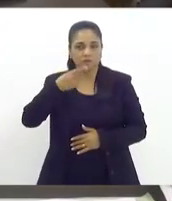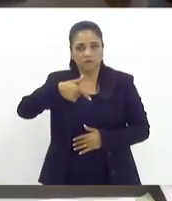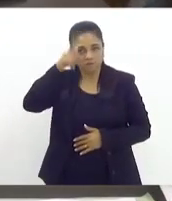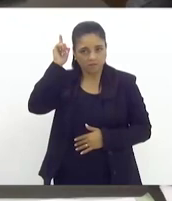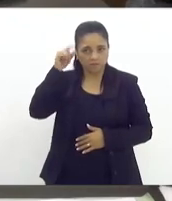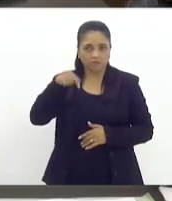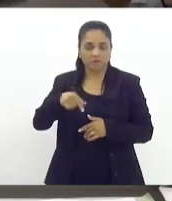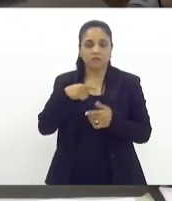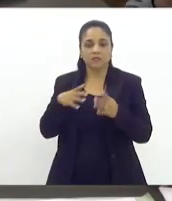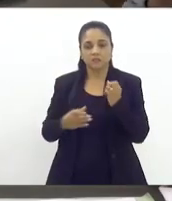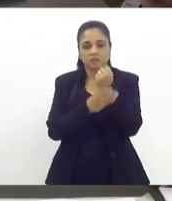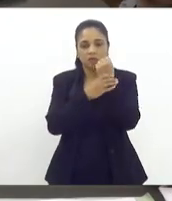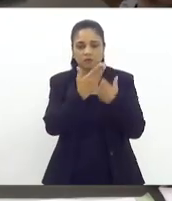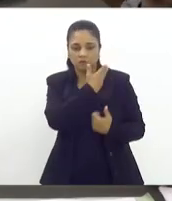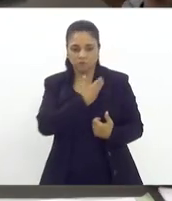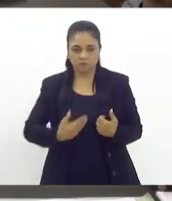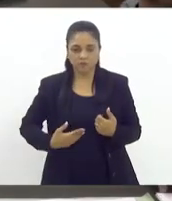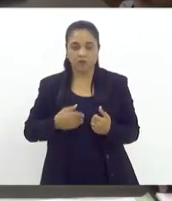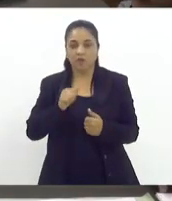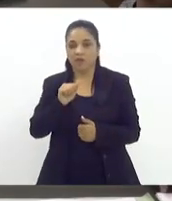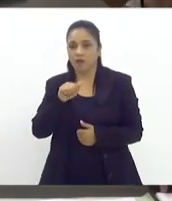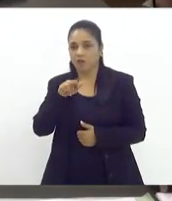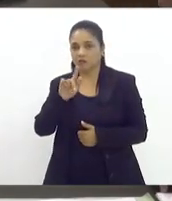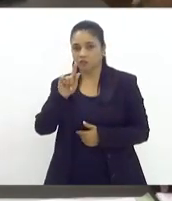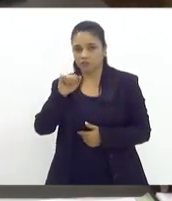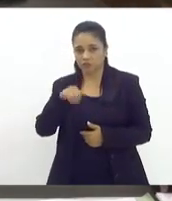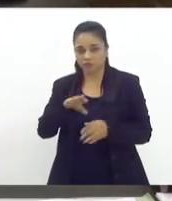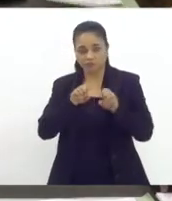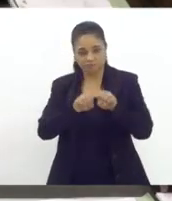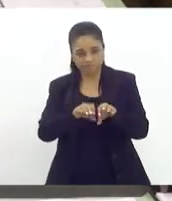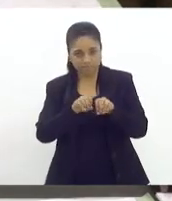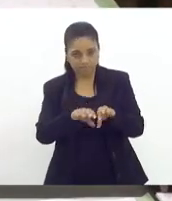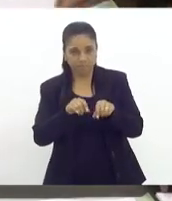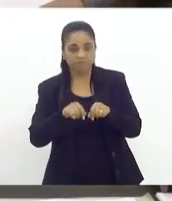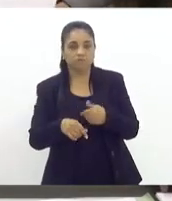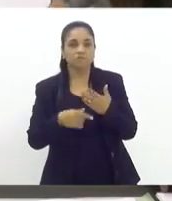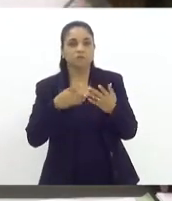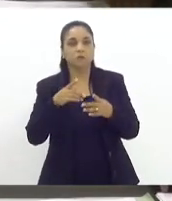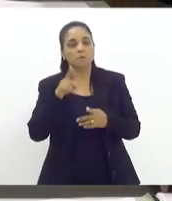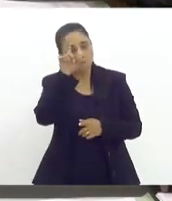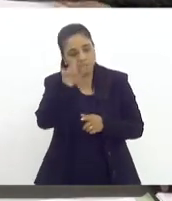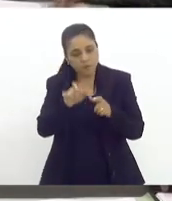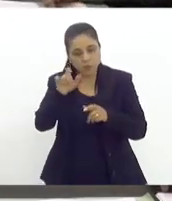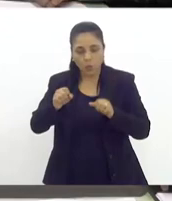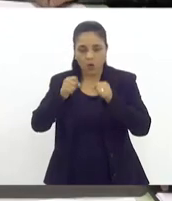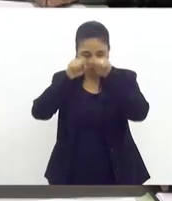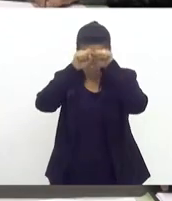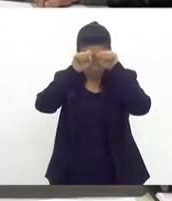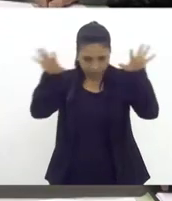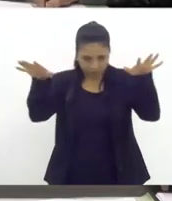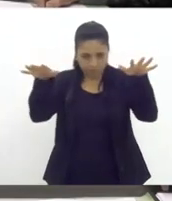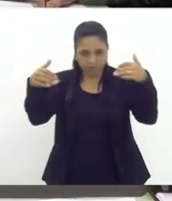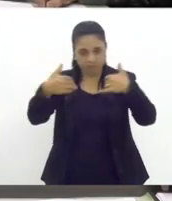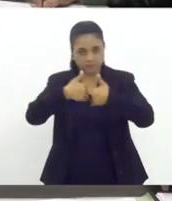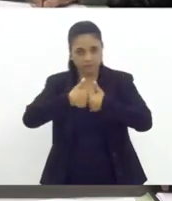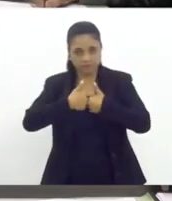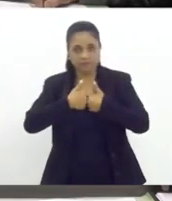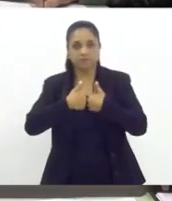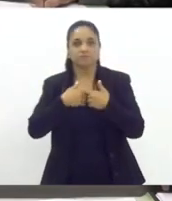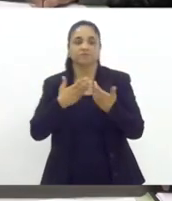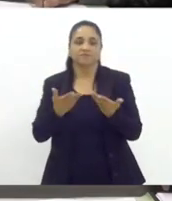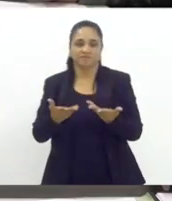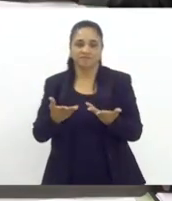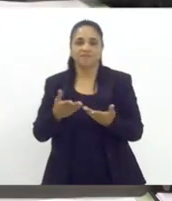de profissionais de segurança pública e de agentes socioeducativos para atendimento às pessoas com transtorno de espectro autista, TEA. Para aparecer, deputado